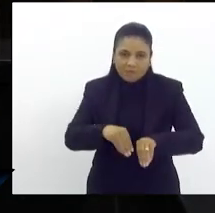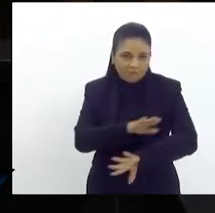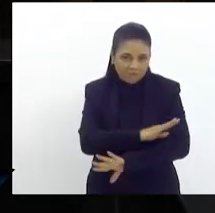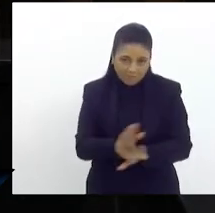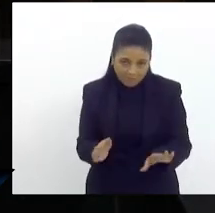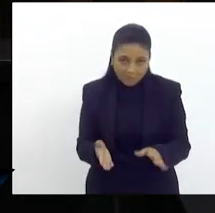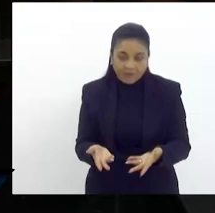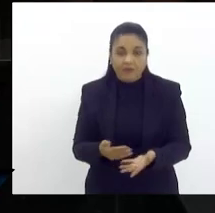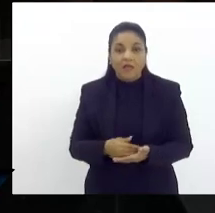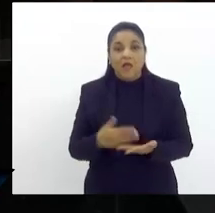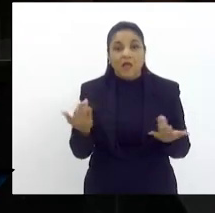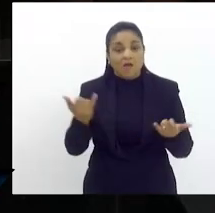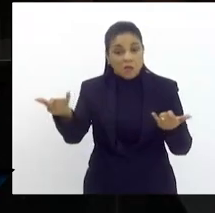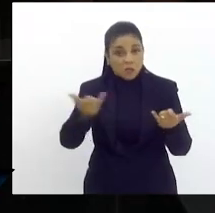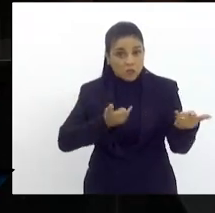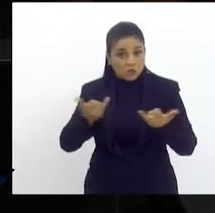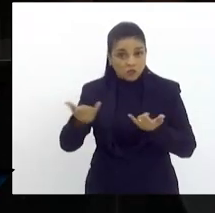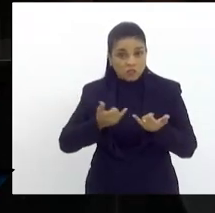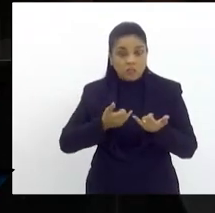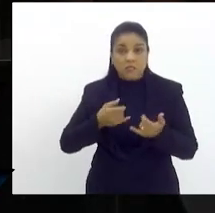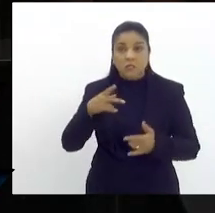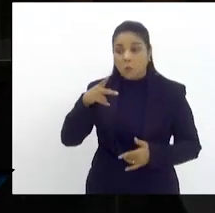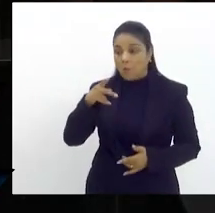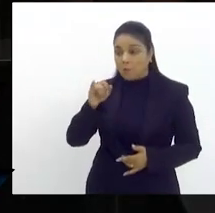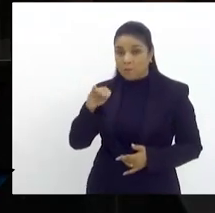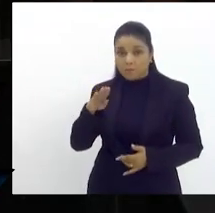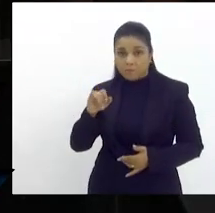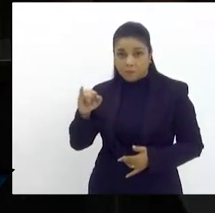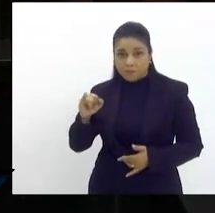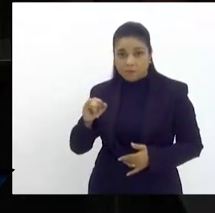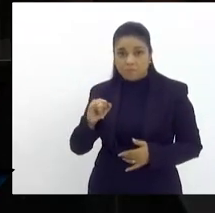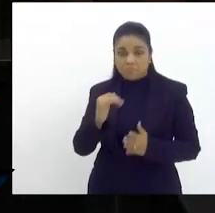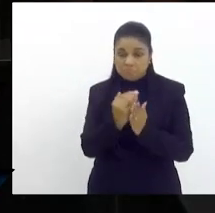a notícia que o PIB cresceu 1,9%